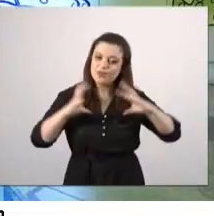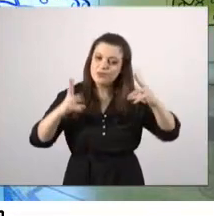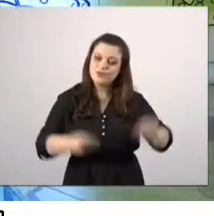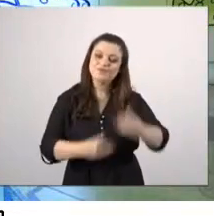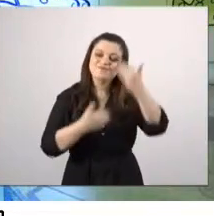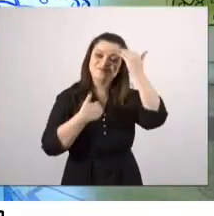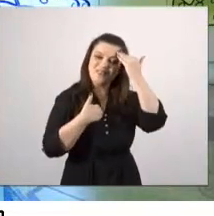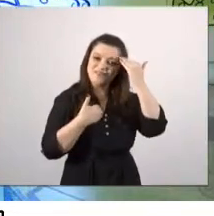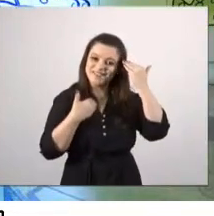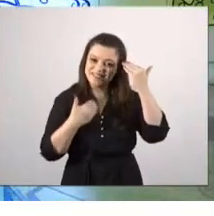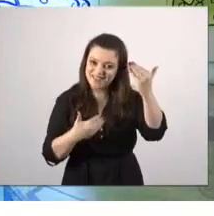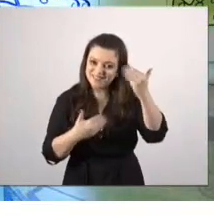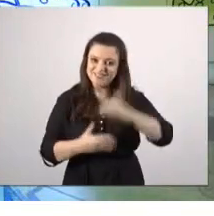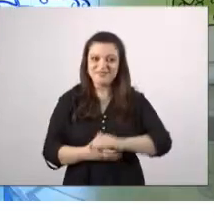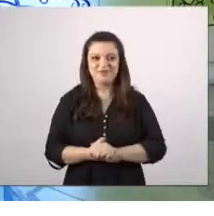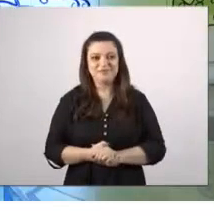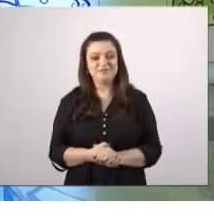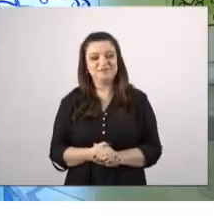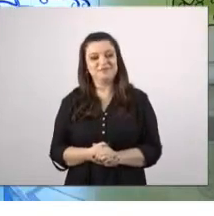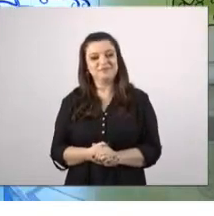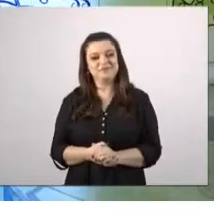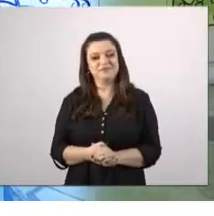muito obrigado.